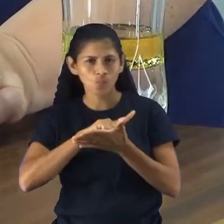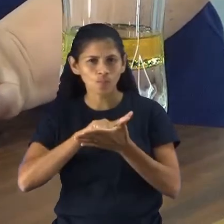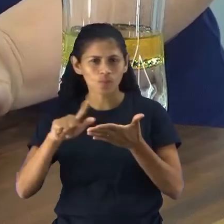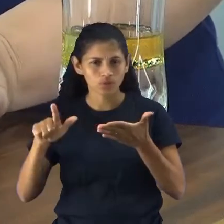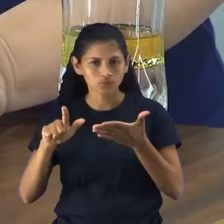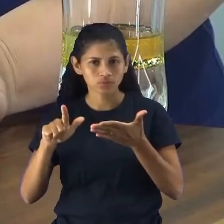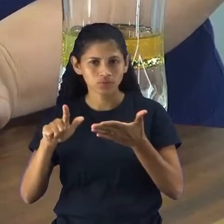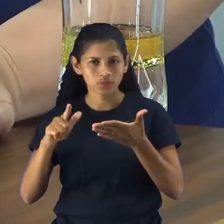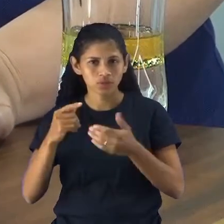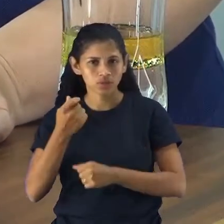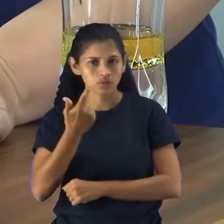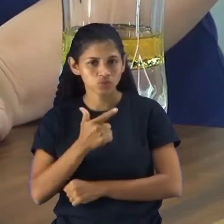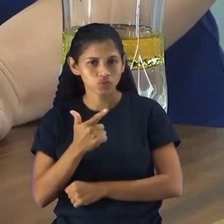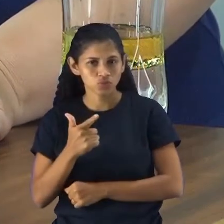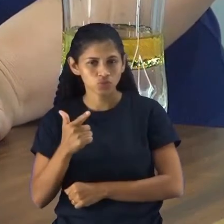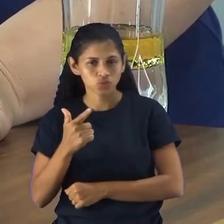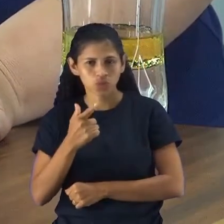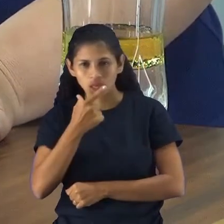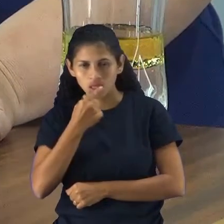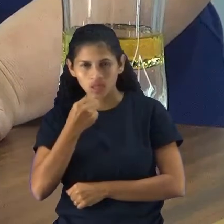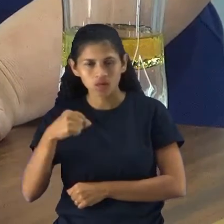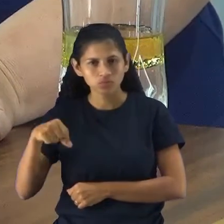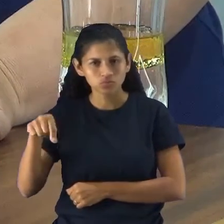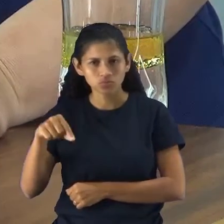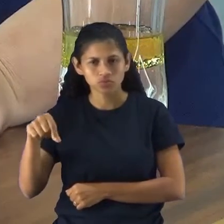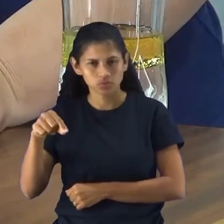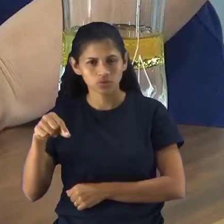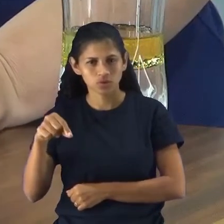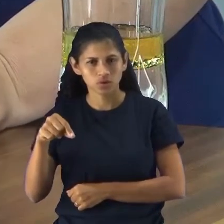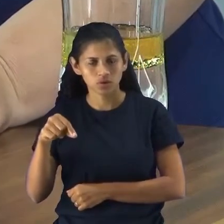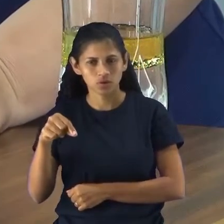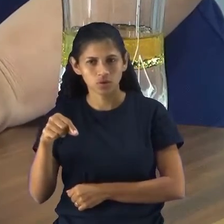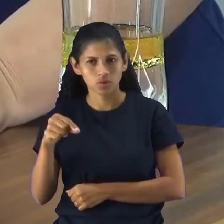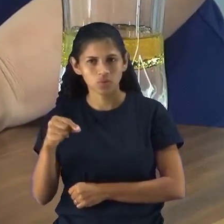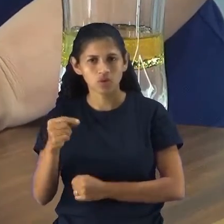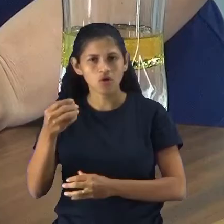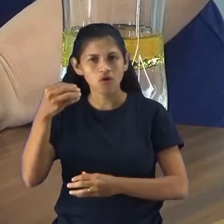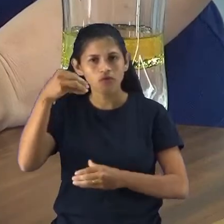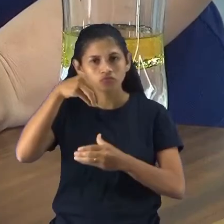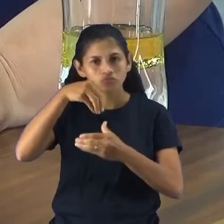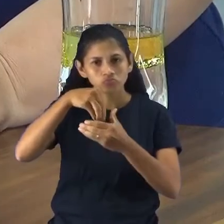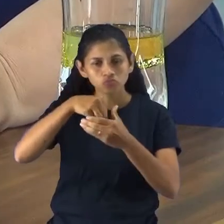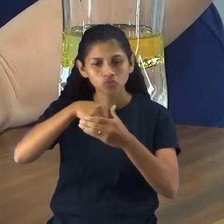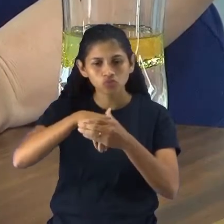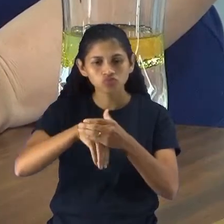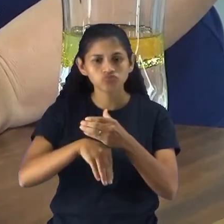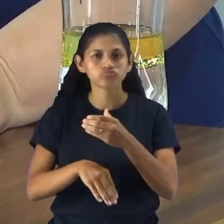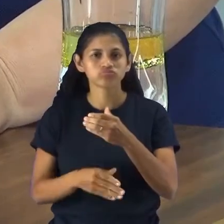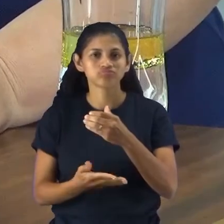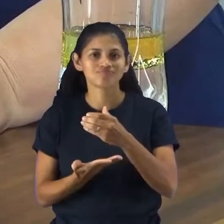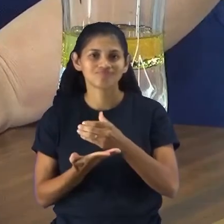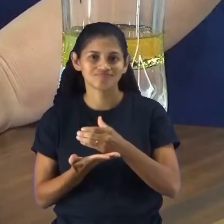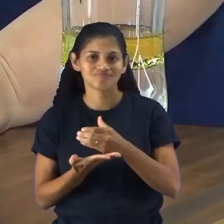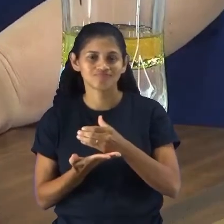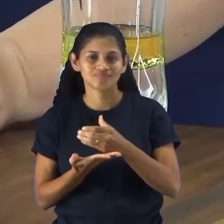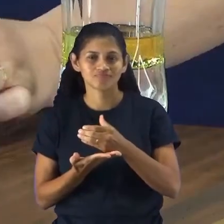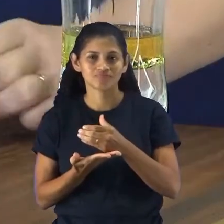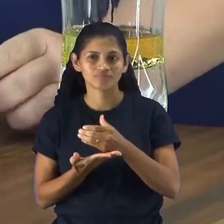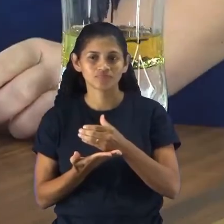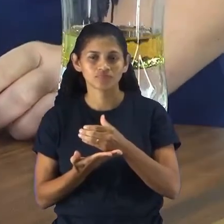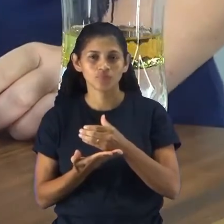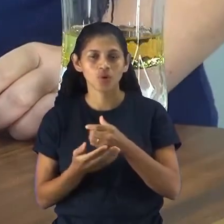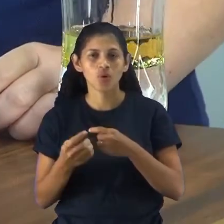ele desceu, né? Essa água sem mistura, ela tem uma densidade menor que o